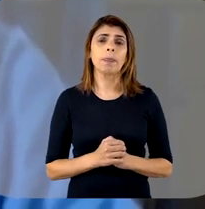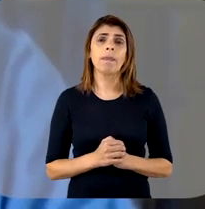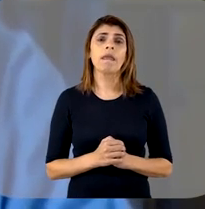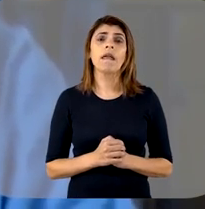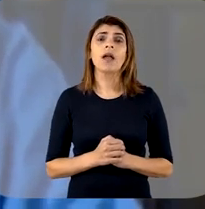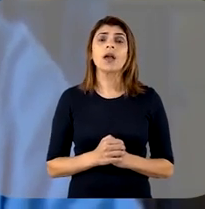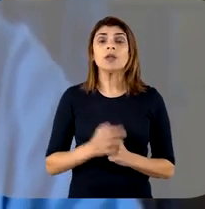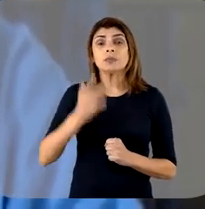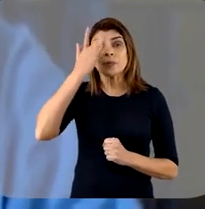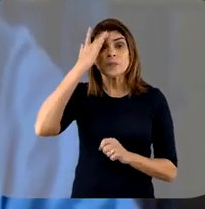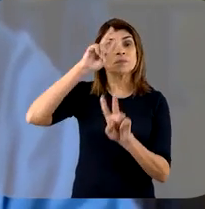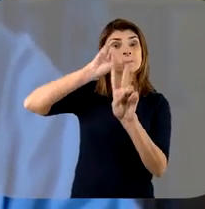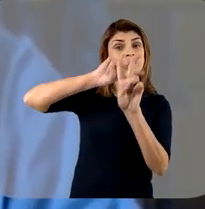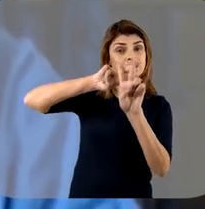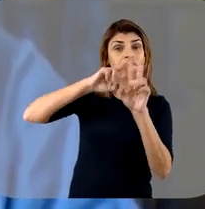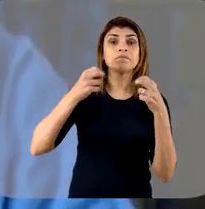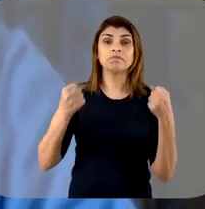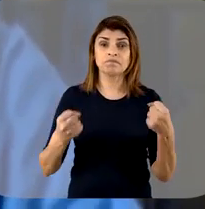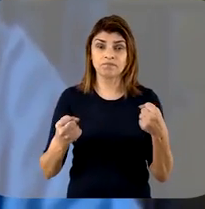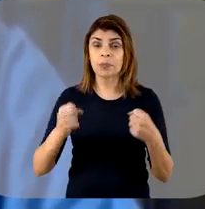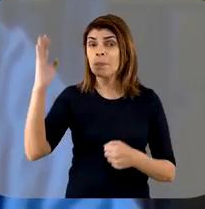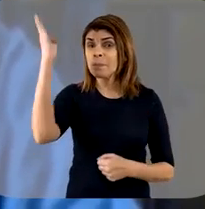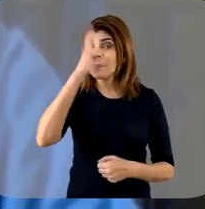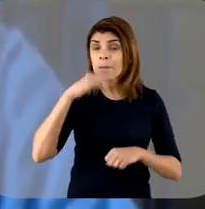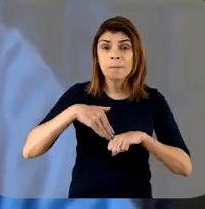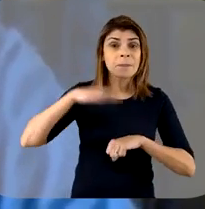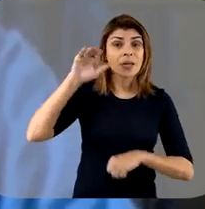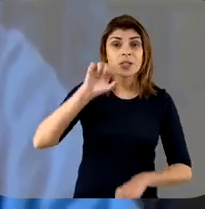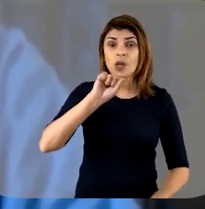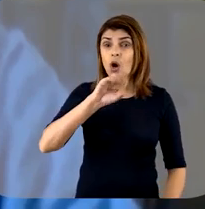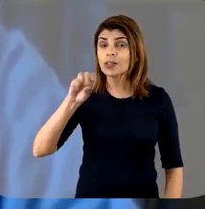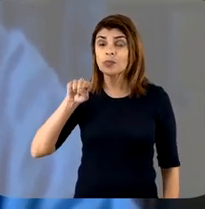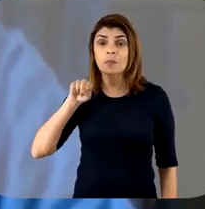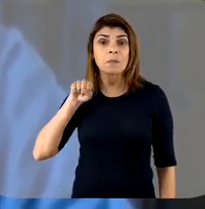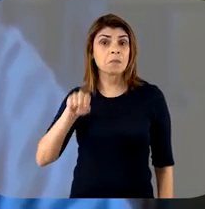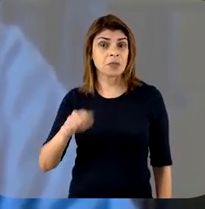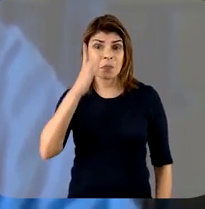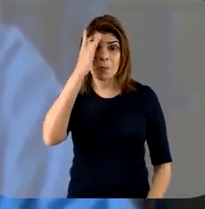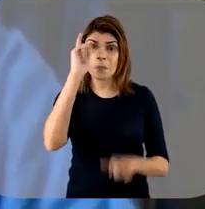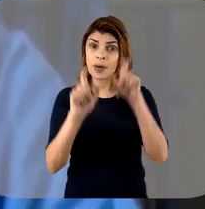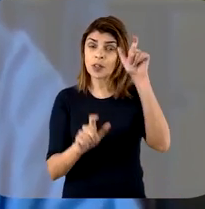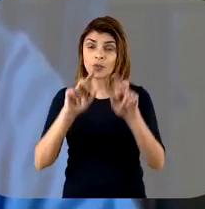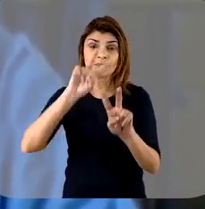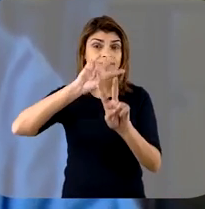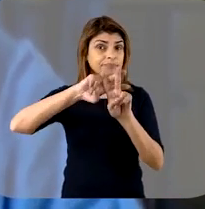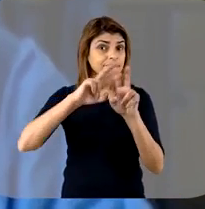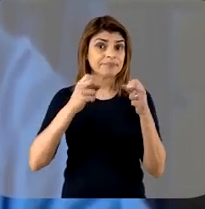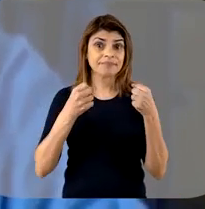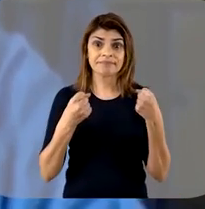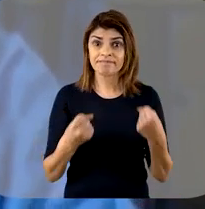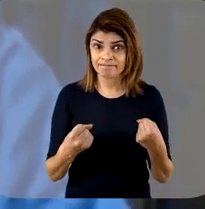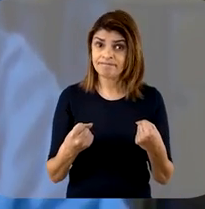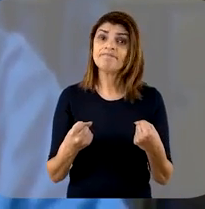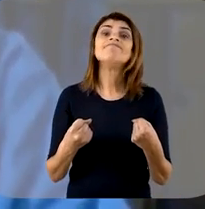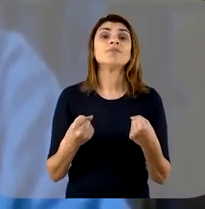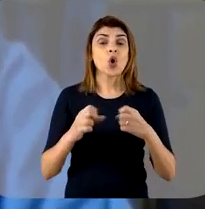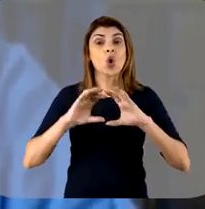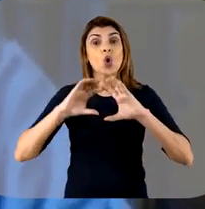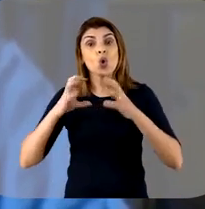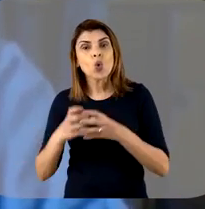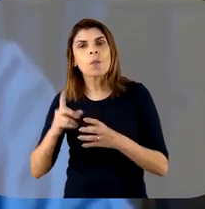Os prisioneiros, o Brasil tem uma das maiores populações prisionais do mundo, né? Em torno de 800 mil pessoas, quer dizer,